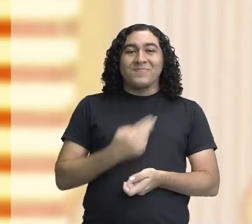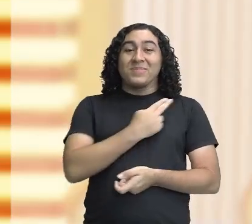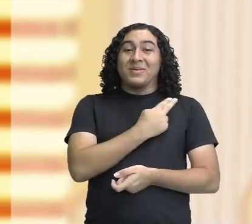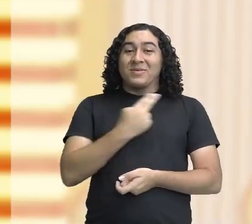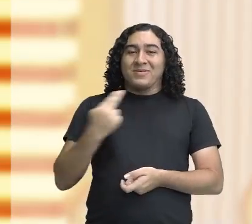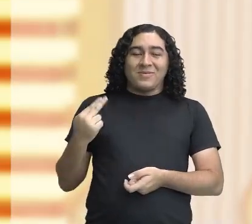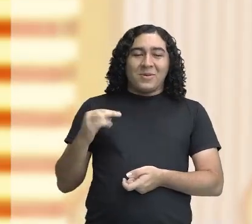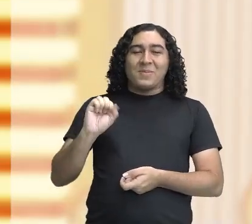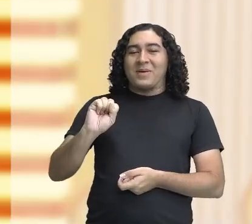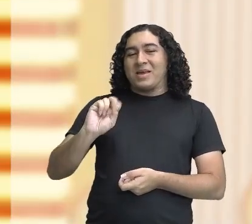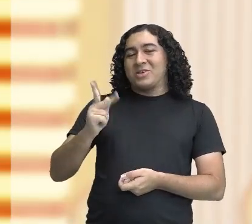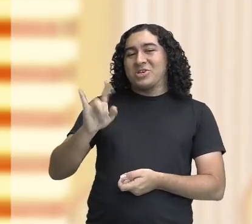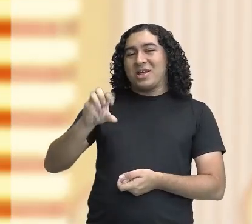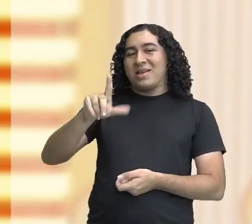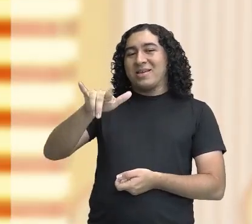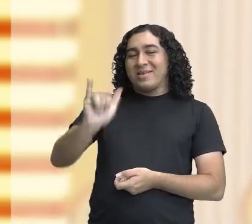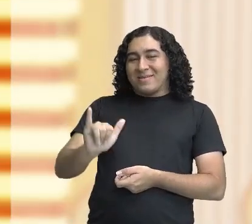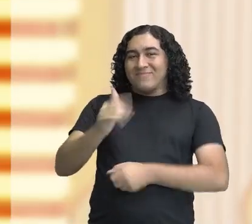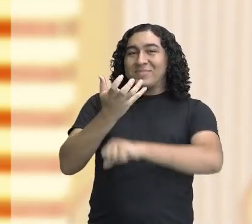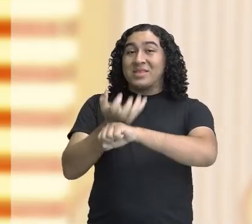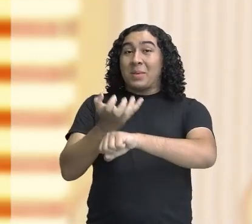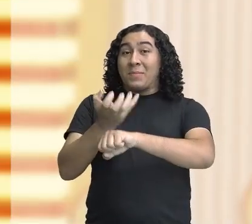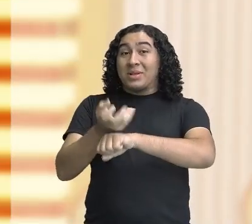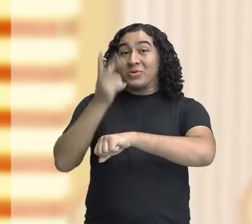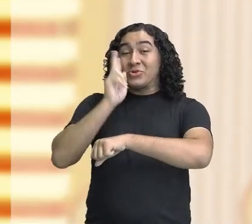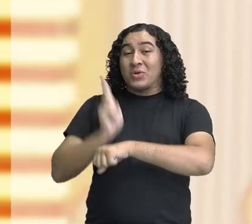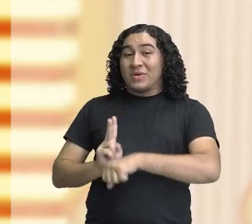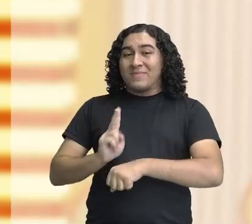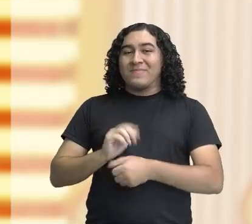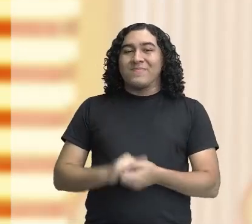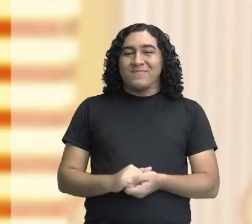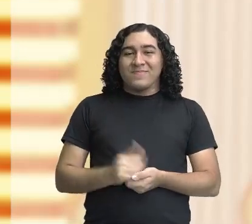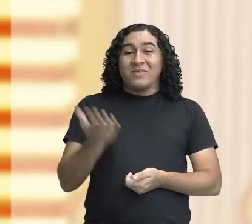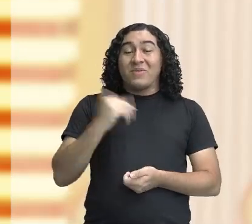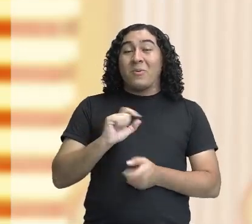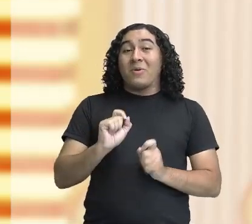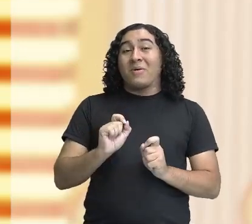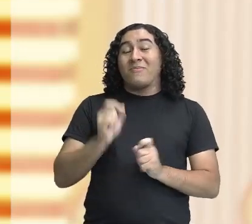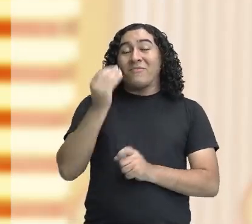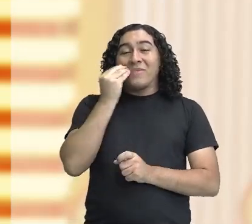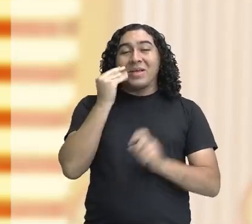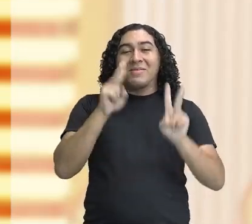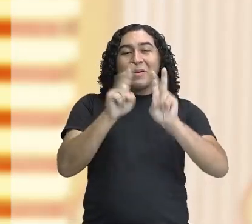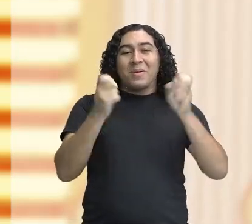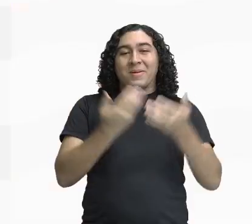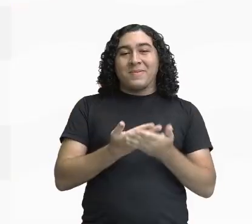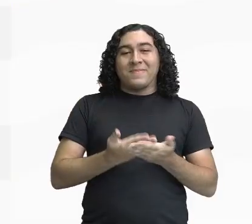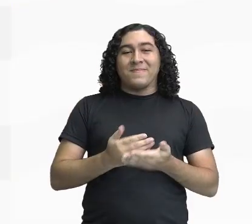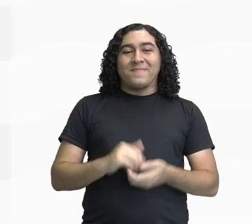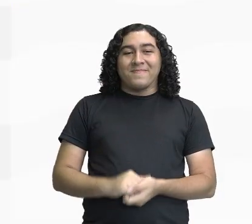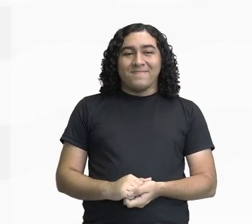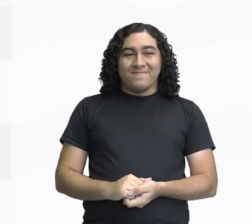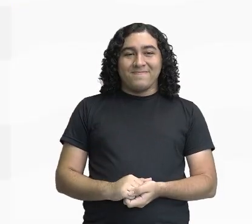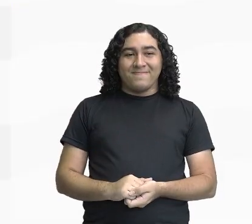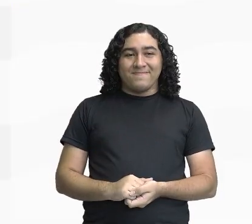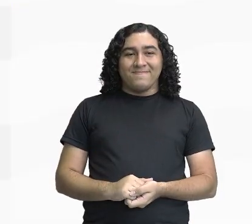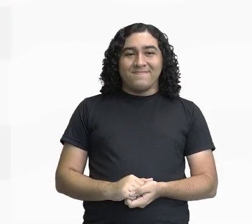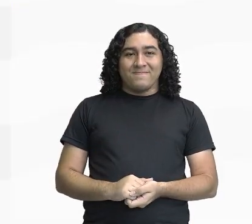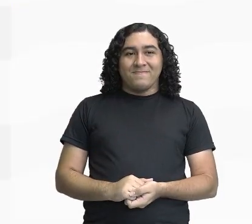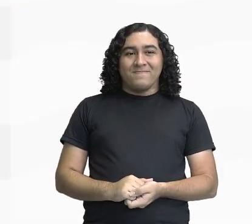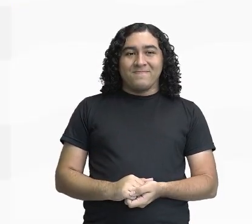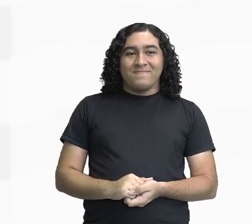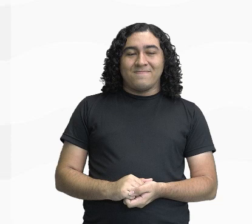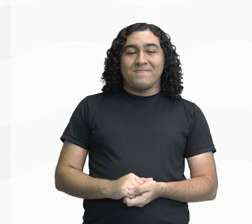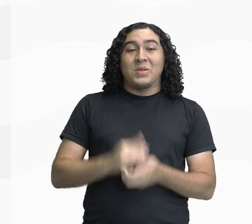sou a professora Shirley Botelho, do componente de História. Vem comigo conhecer o tema da nossa aula. A aula de